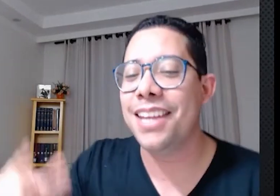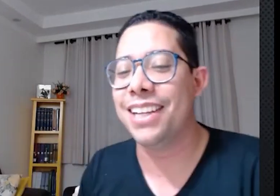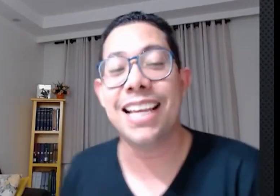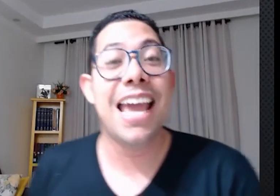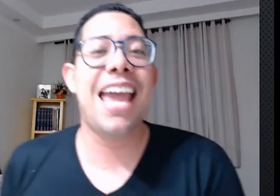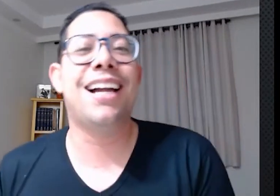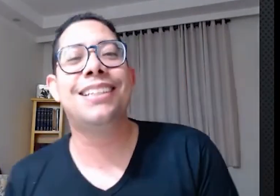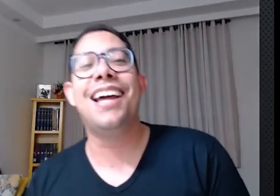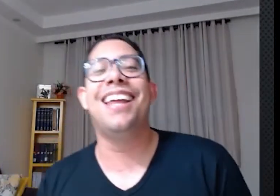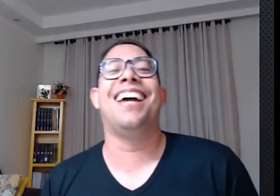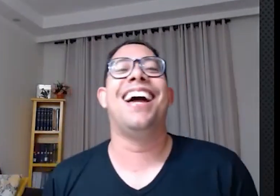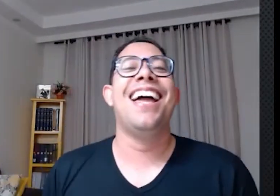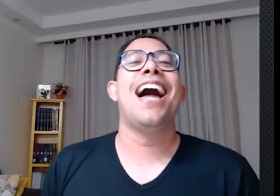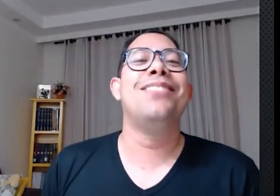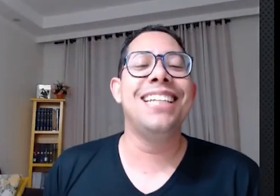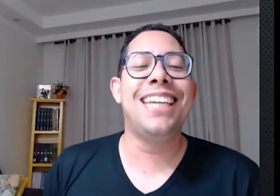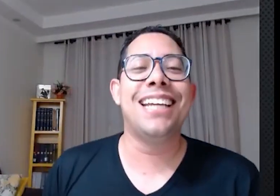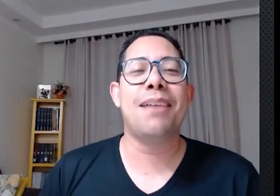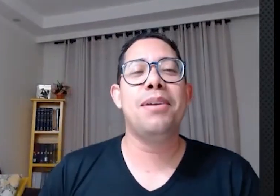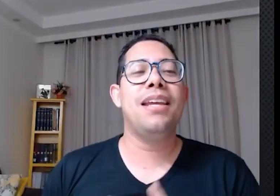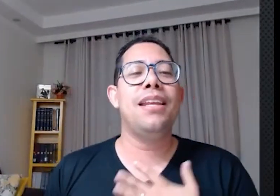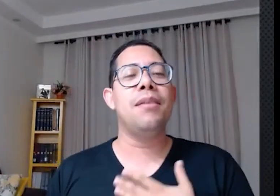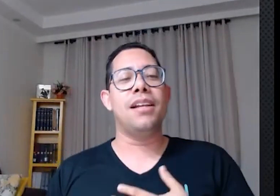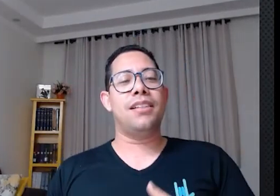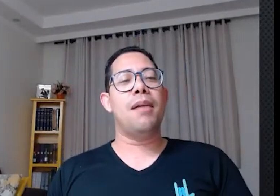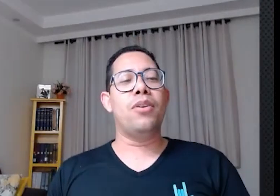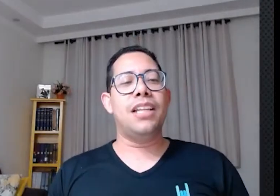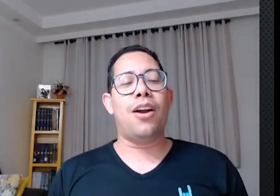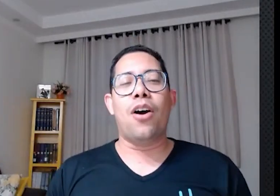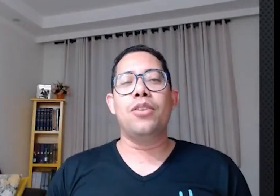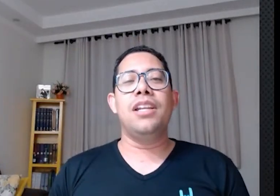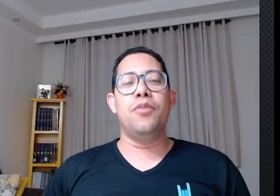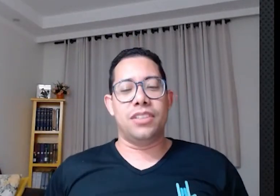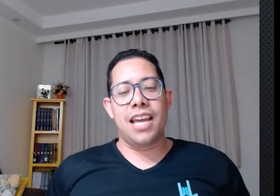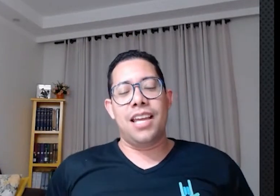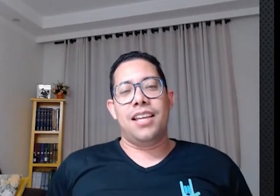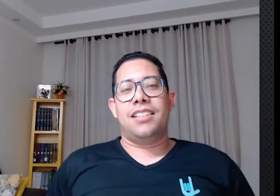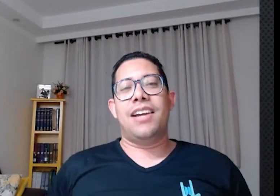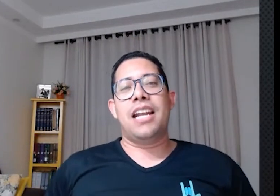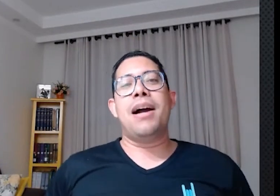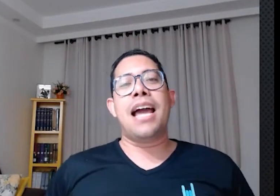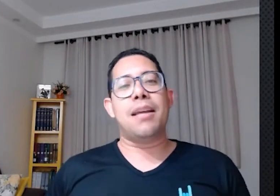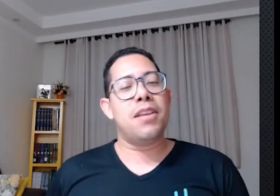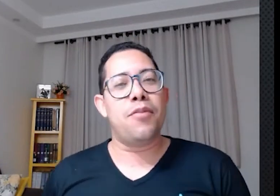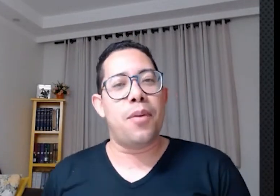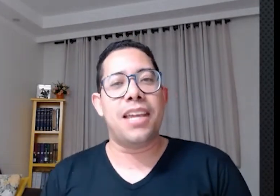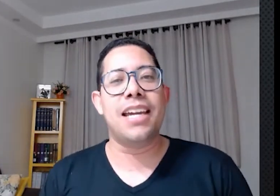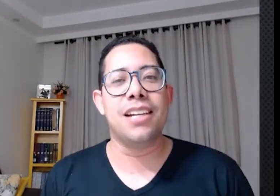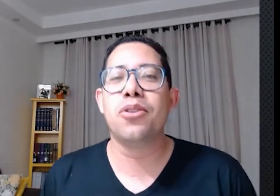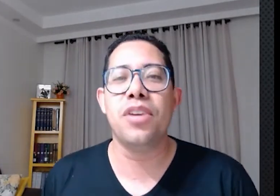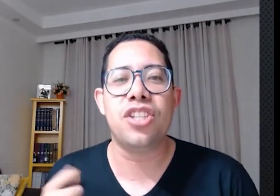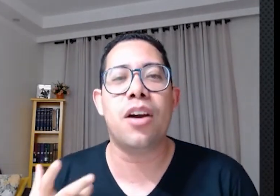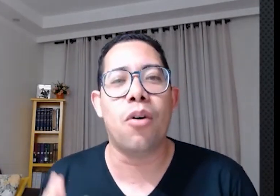Bíblia em Libras. Cantando a musiquinha da Bíblia em Libras, é bom que você decora os livros, né? Você vai trabalhar da mesma forma